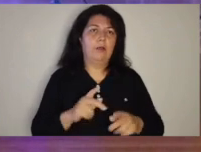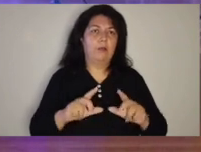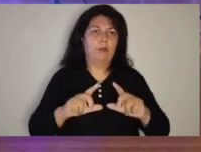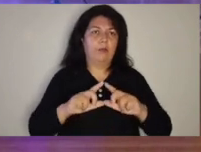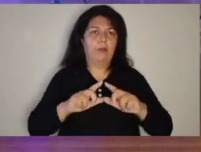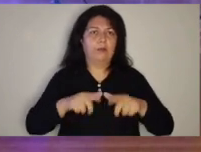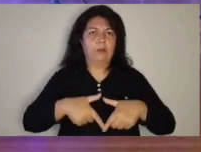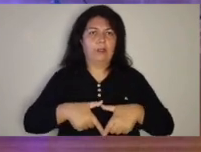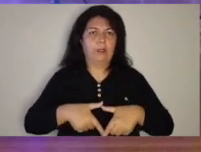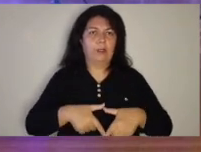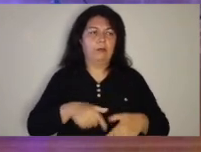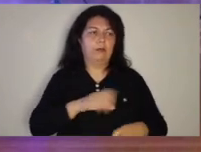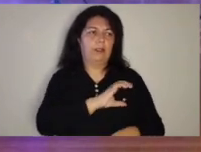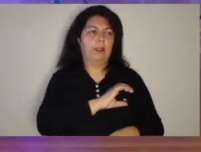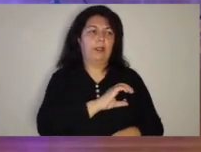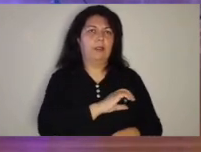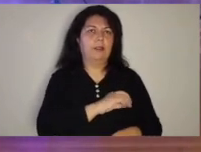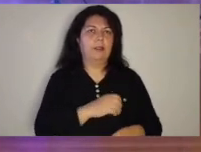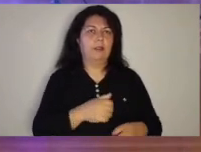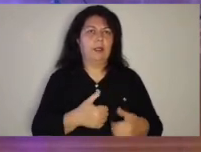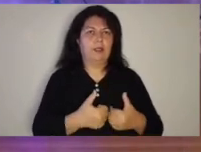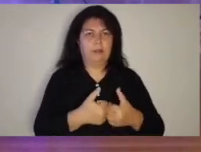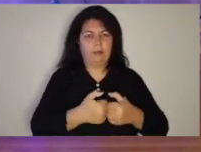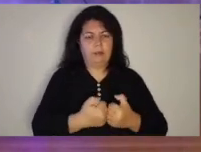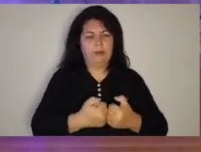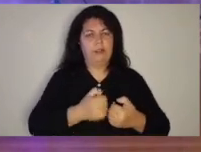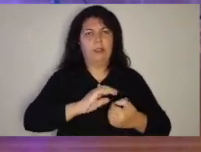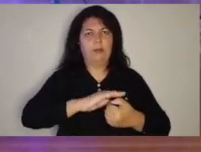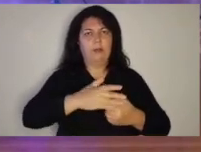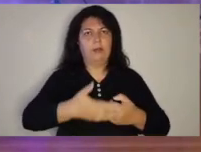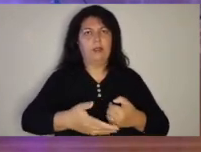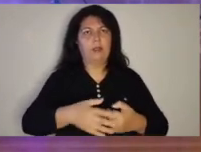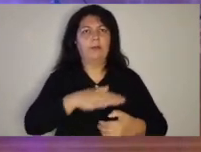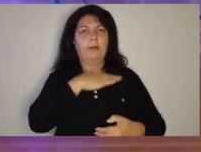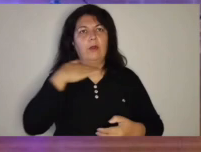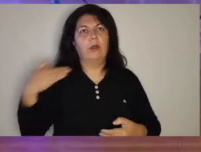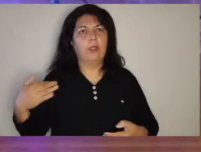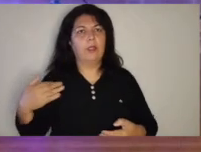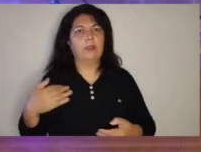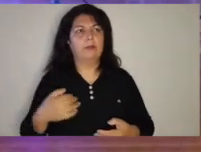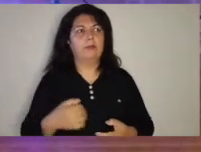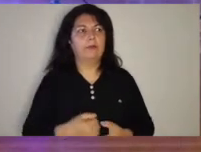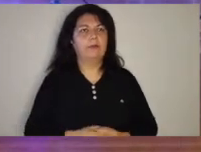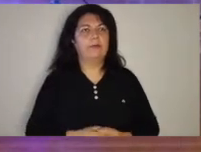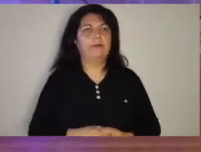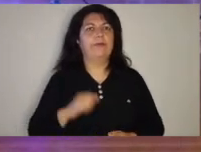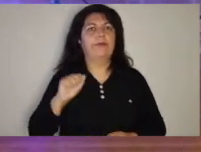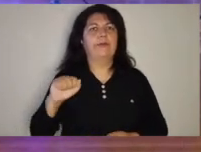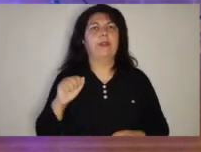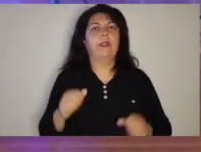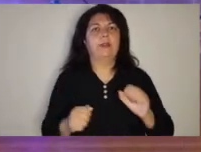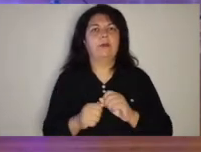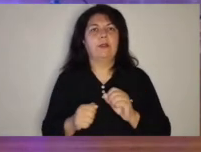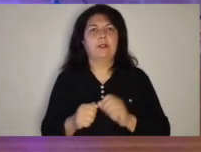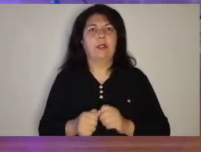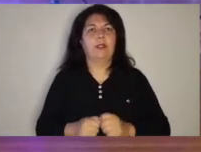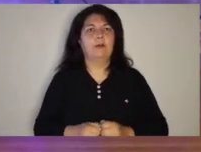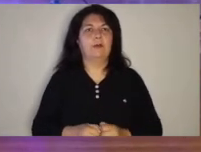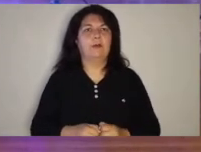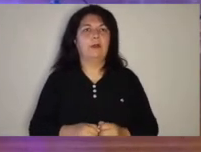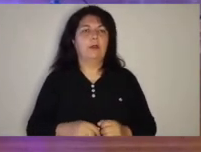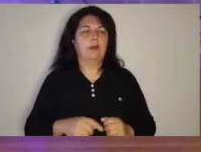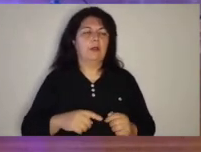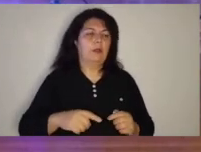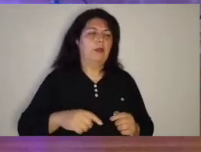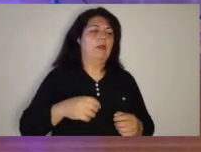Israel foi consumido daquela cidade. Aí eles ficaram com medo, e aí que eles falaram, vamos levar para uma cidade onde